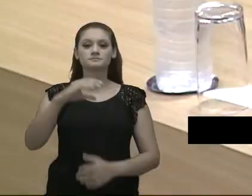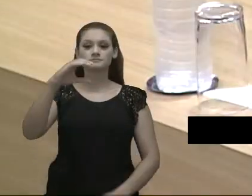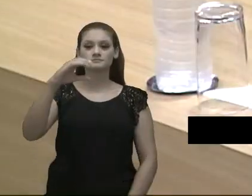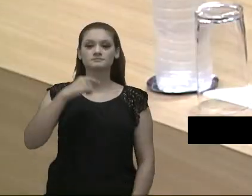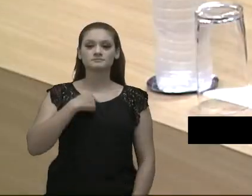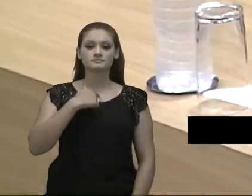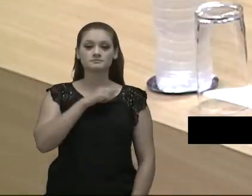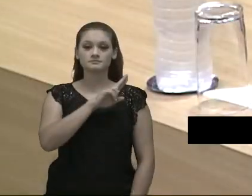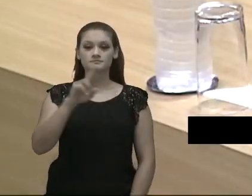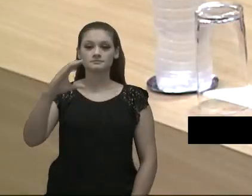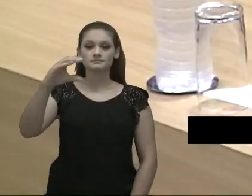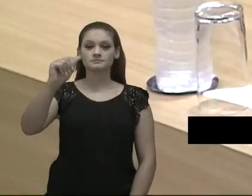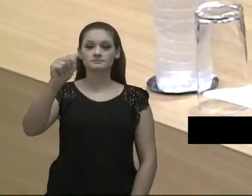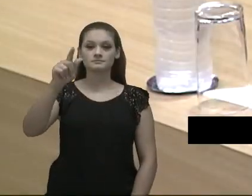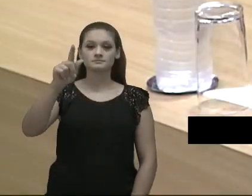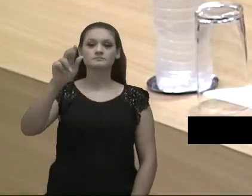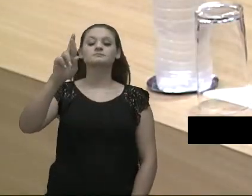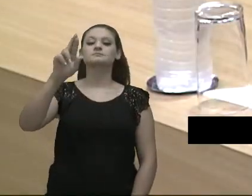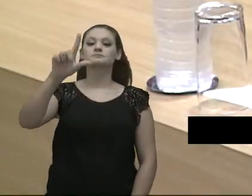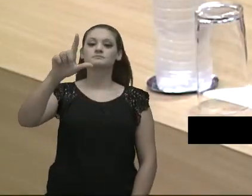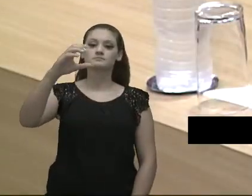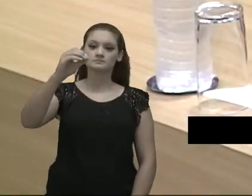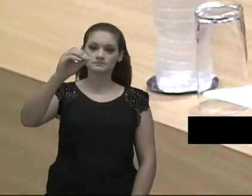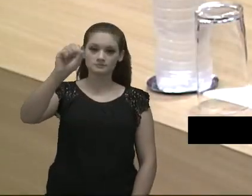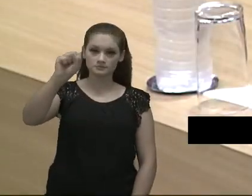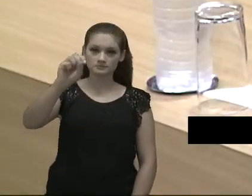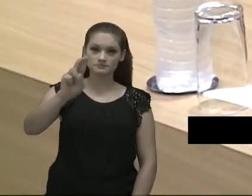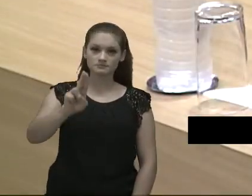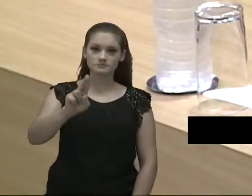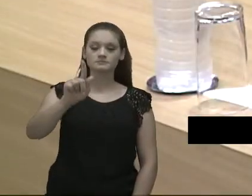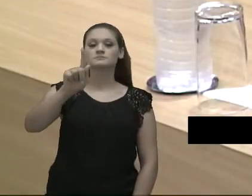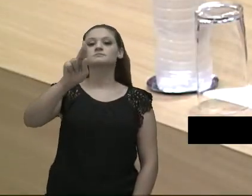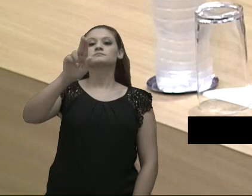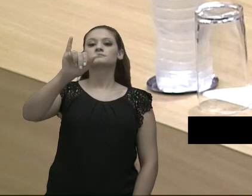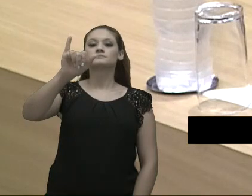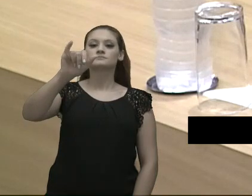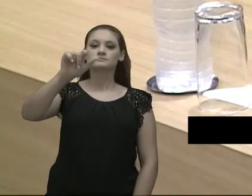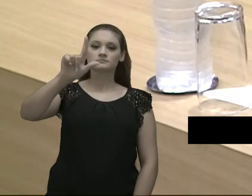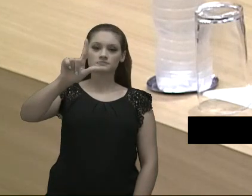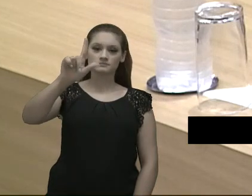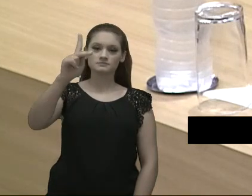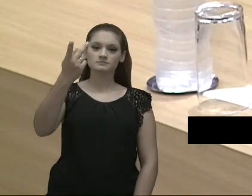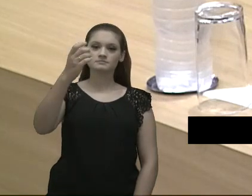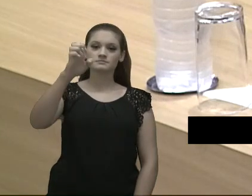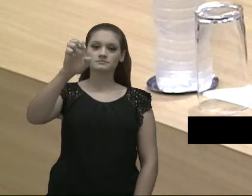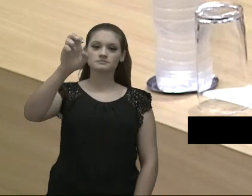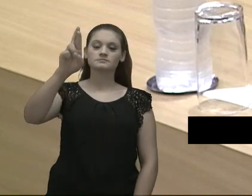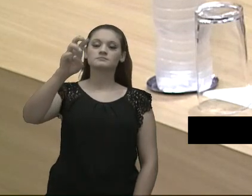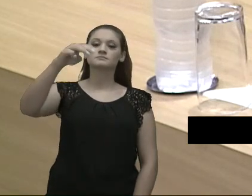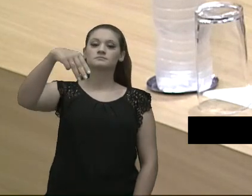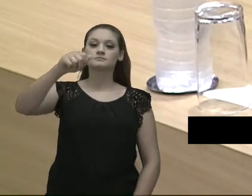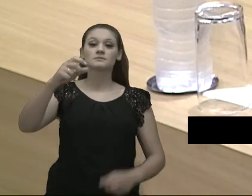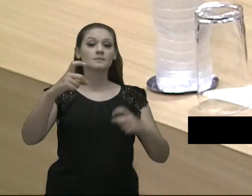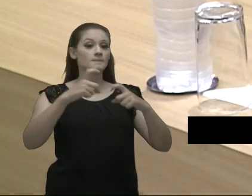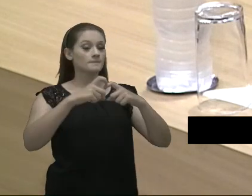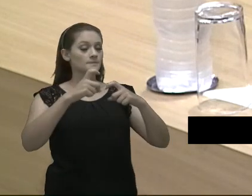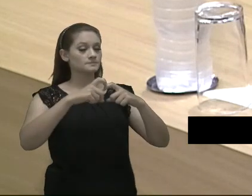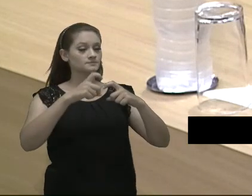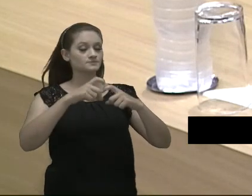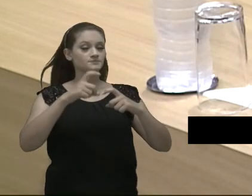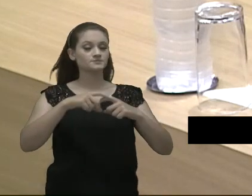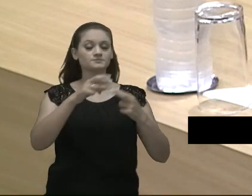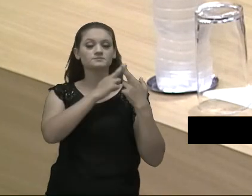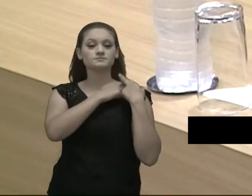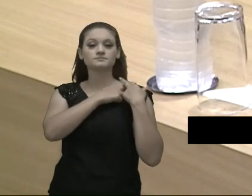Meu nome completo é Carlos Guilherme da Silveira e Lima. Eu sou o médico responsável técnico pela UPA